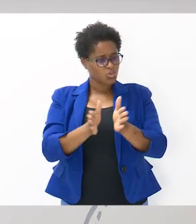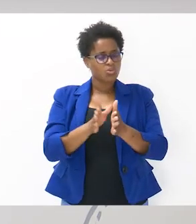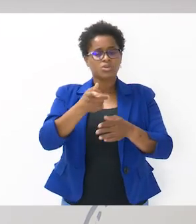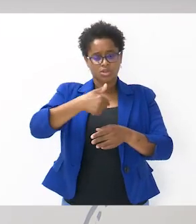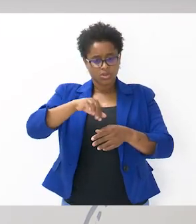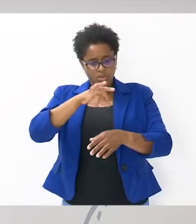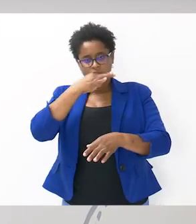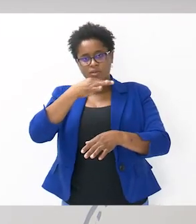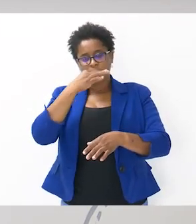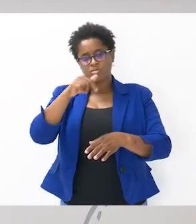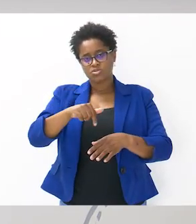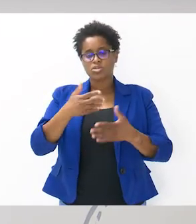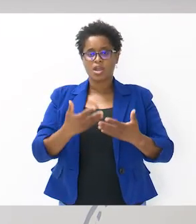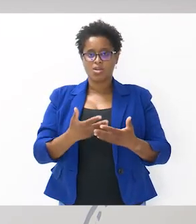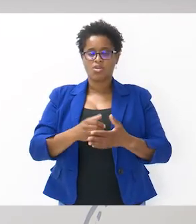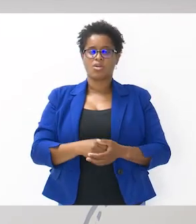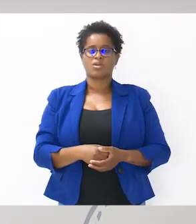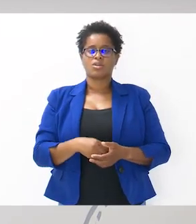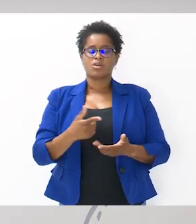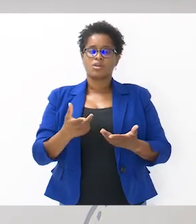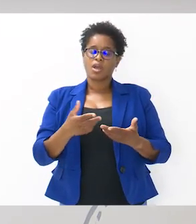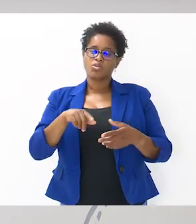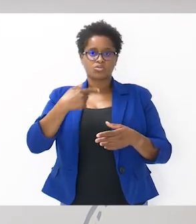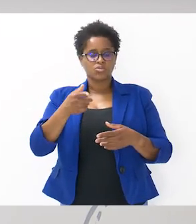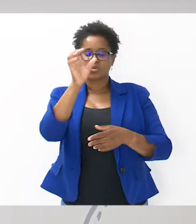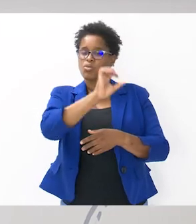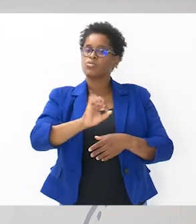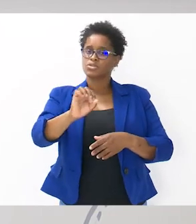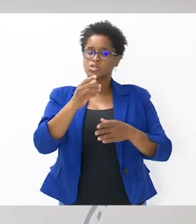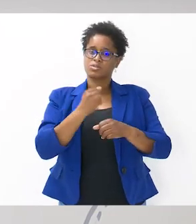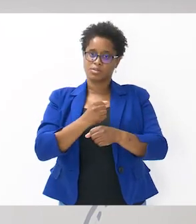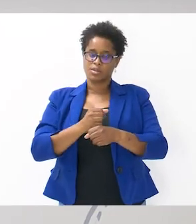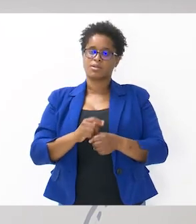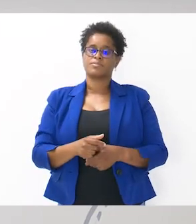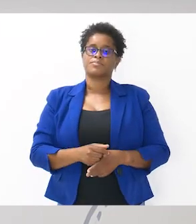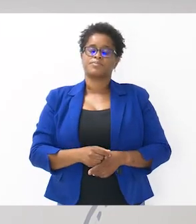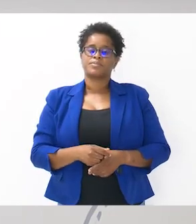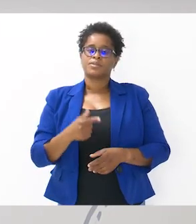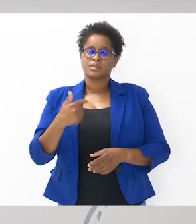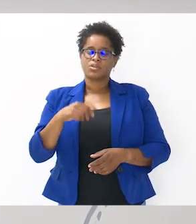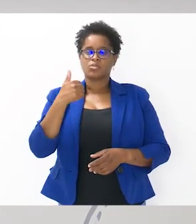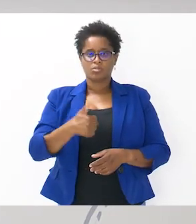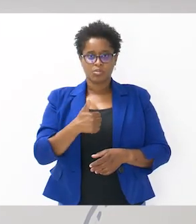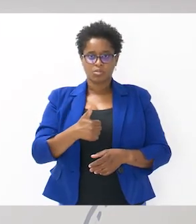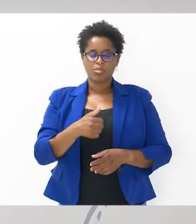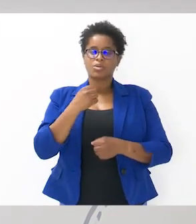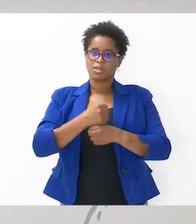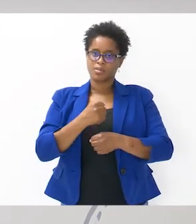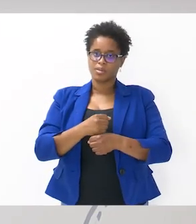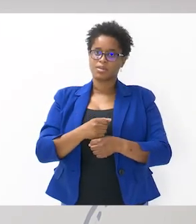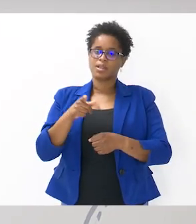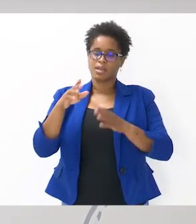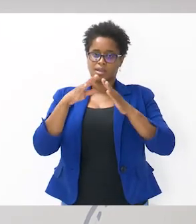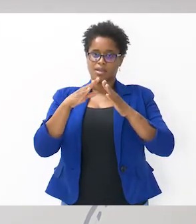nós falamos hoje. Agora, o resto é convosco. E tenham um bom trabalho